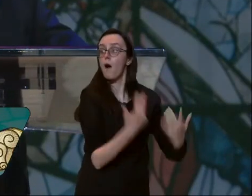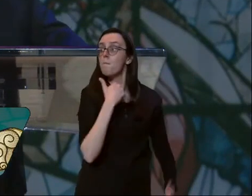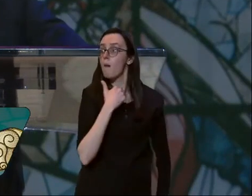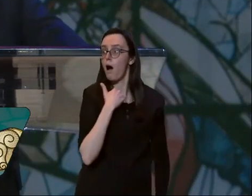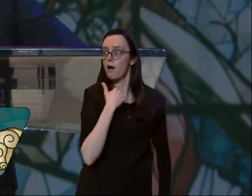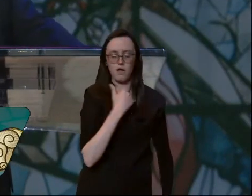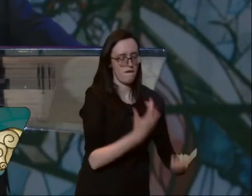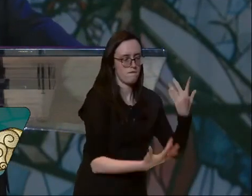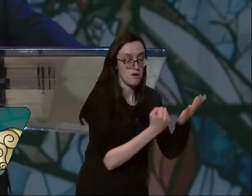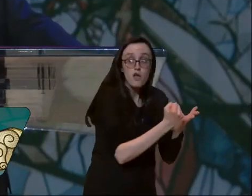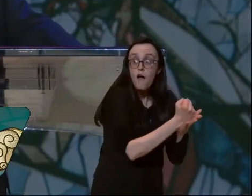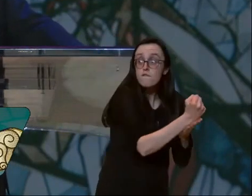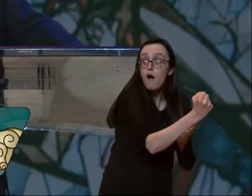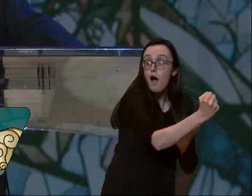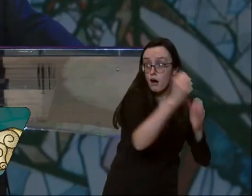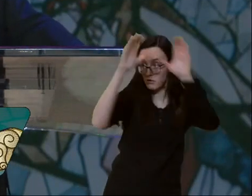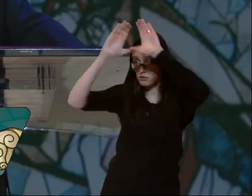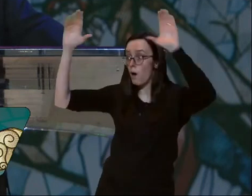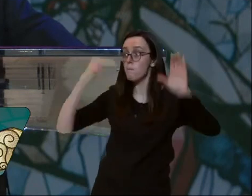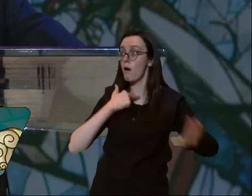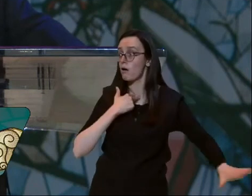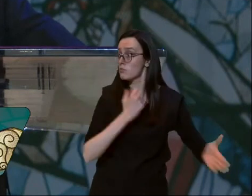sair.